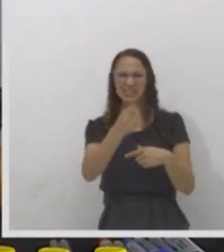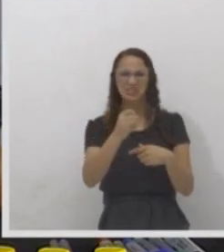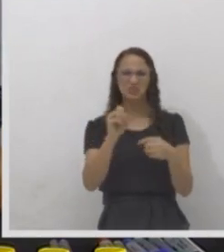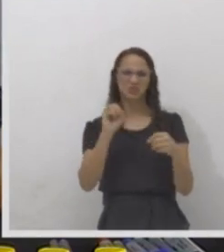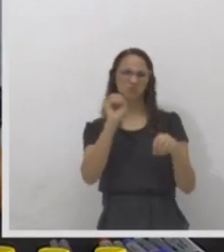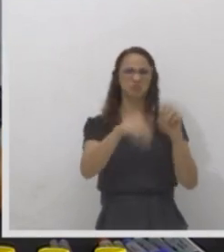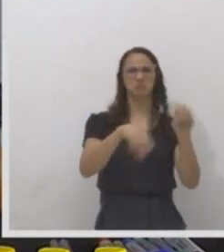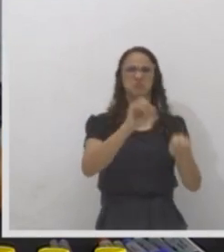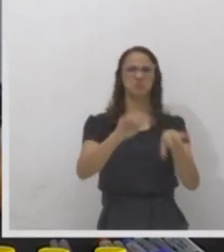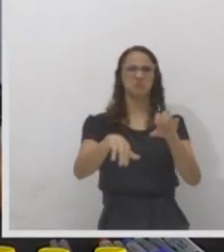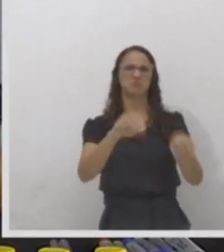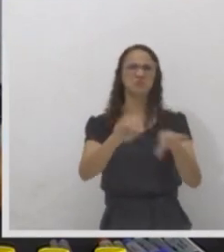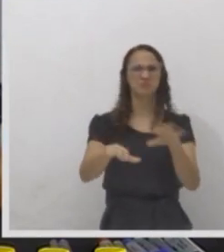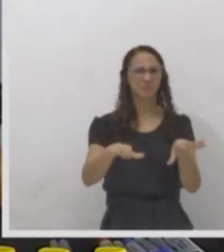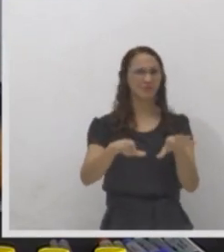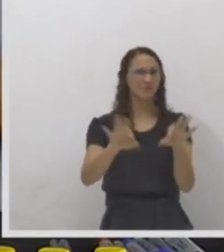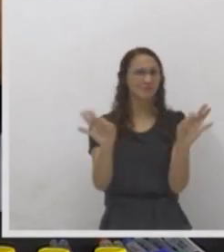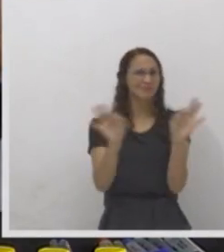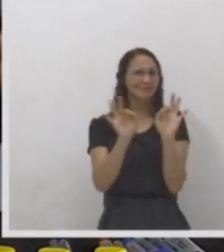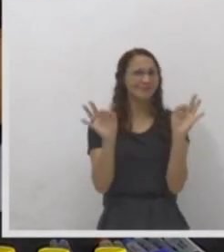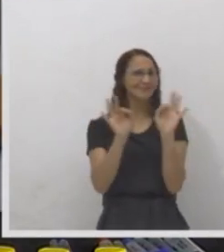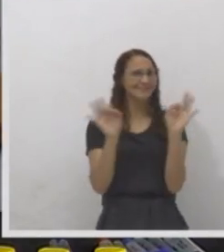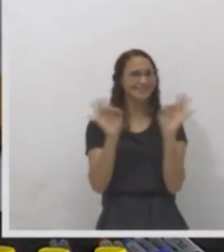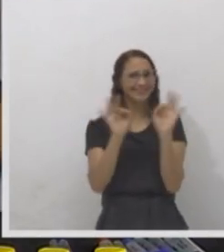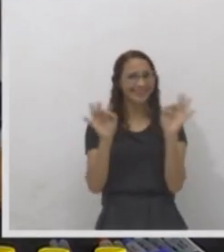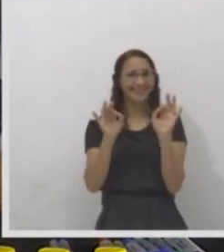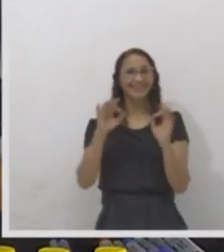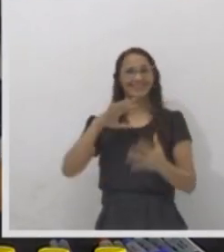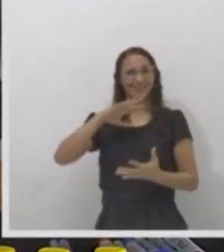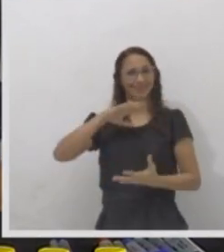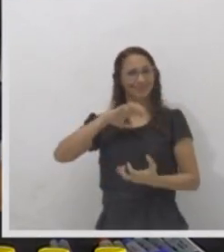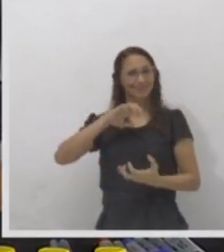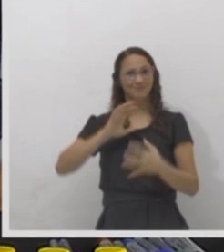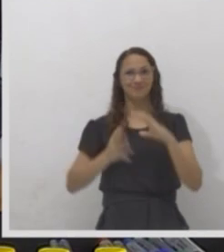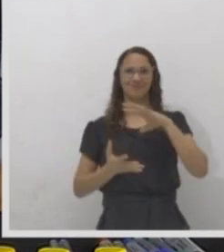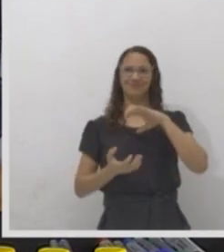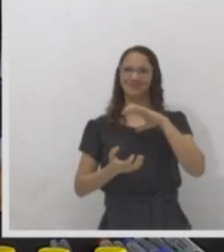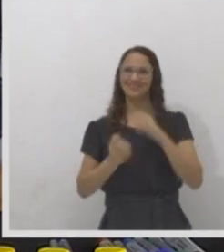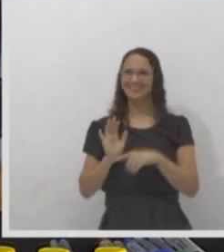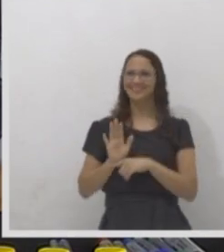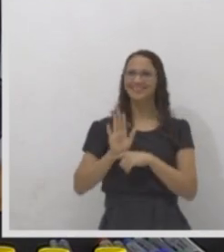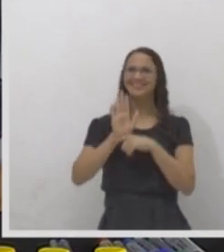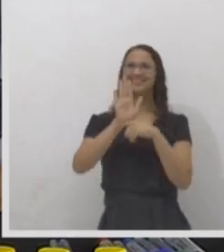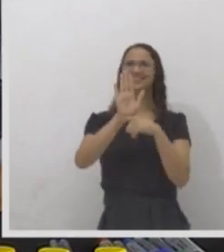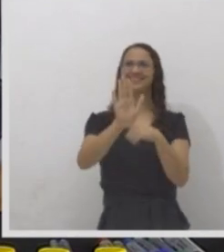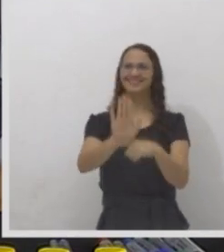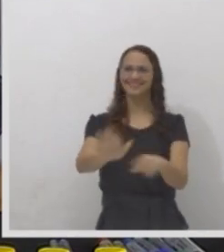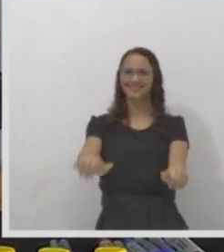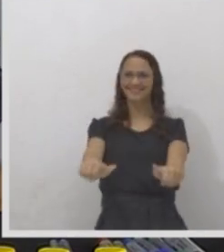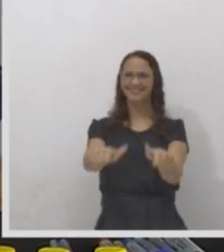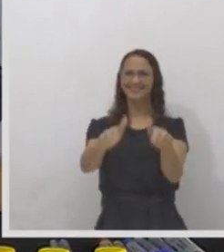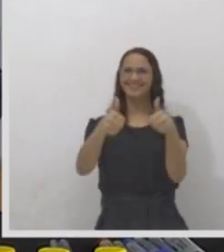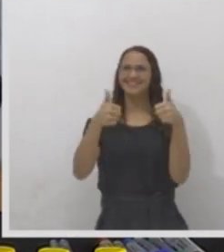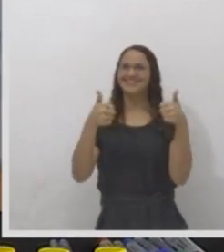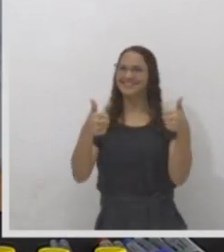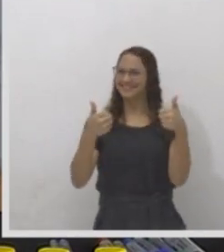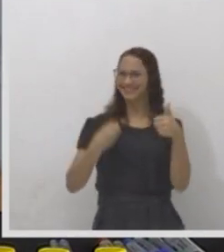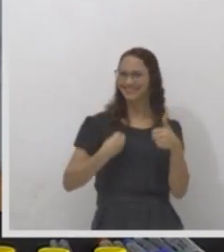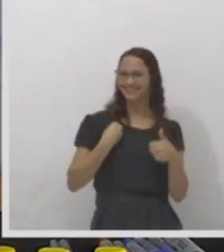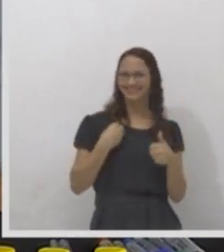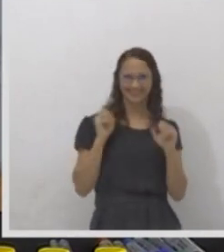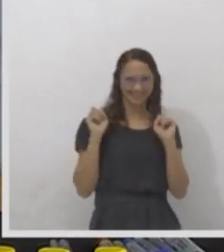inundações, certo? Então é a arte dando essa contribuição para a gente melhorar a vida de todos nós, ok?